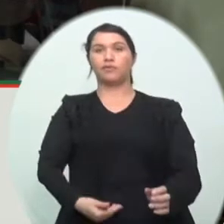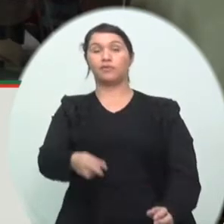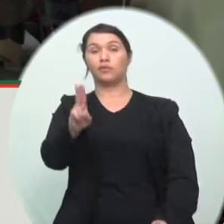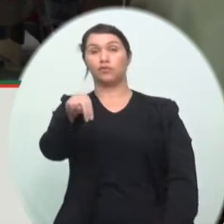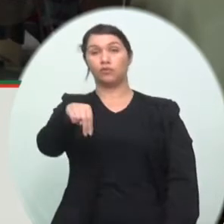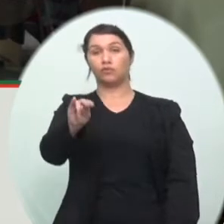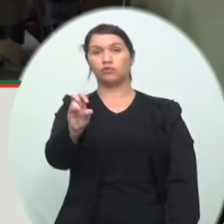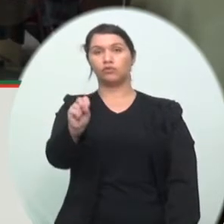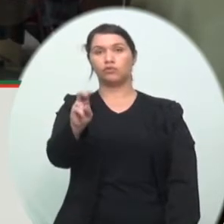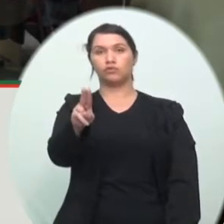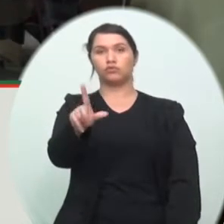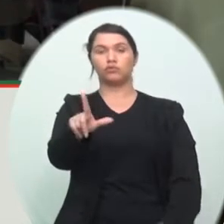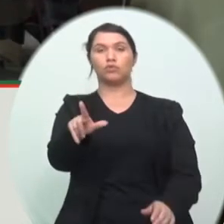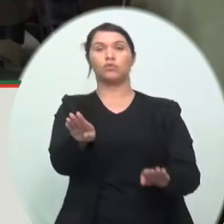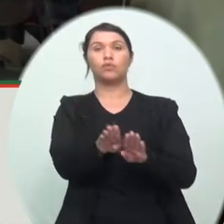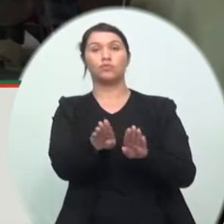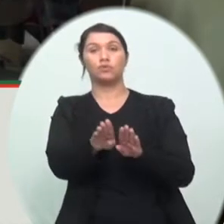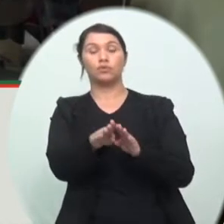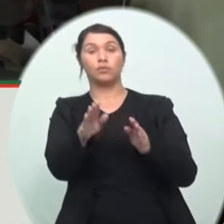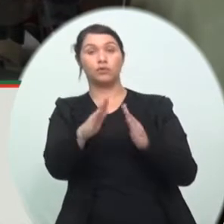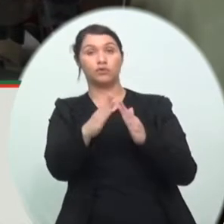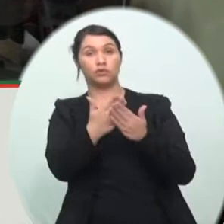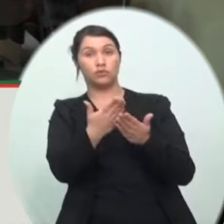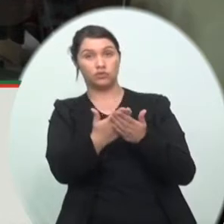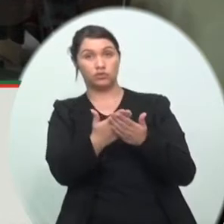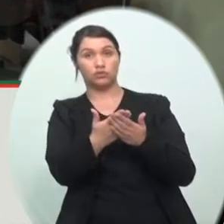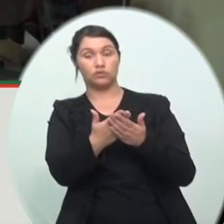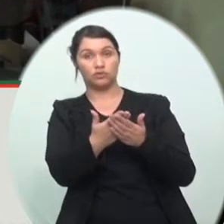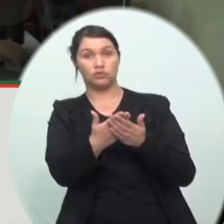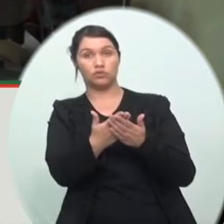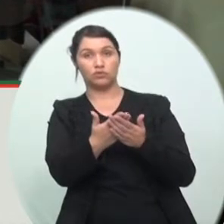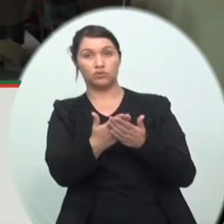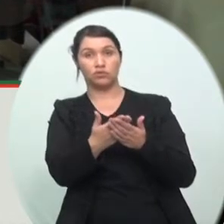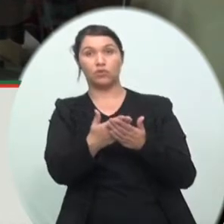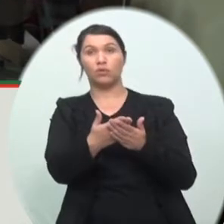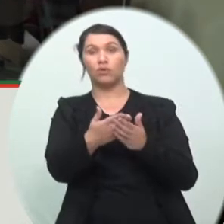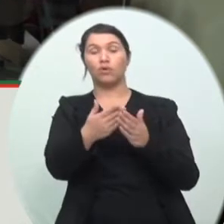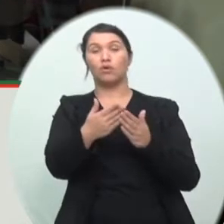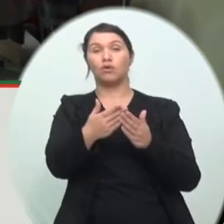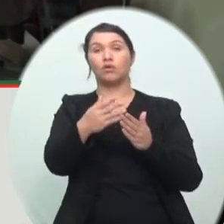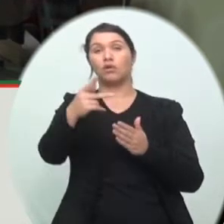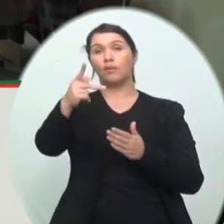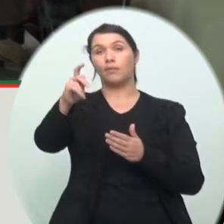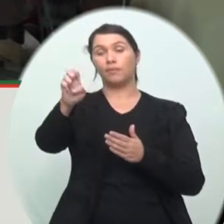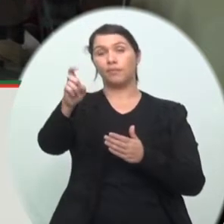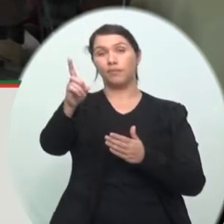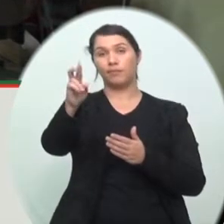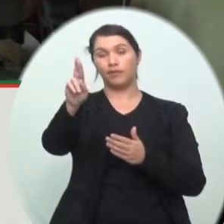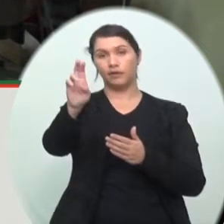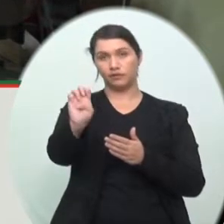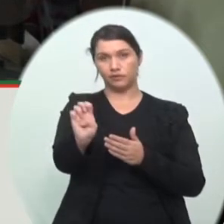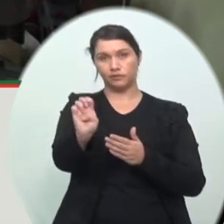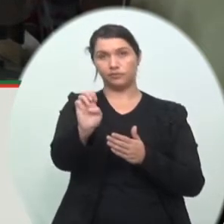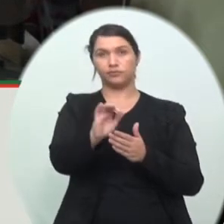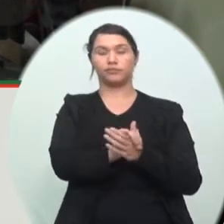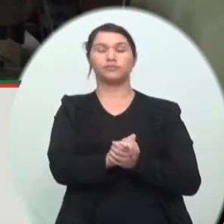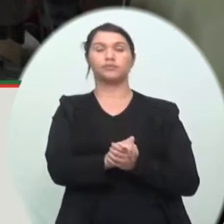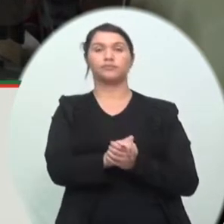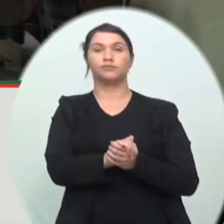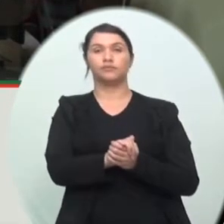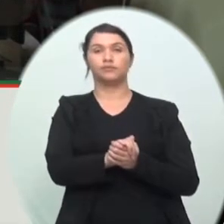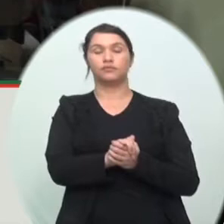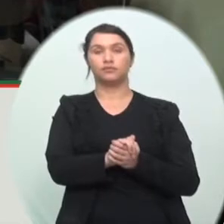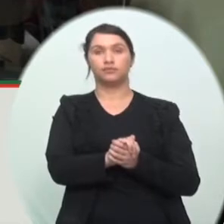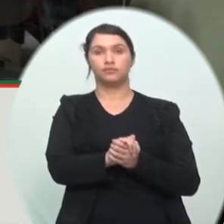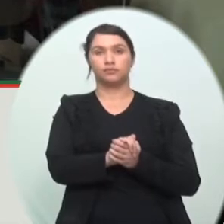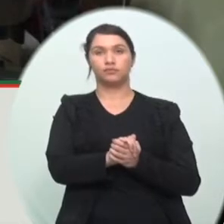estudou no Colégio Estadual Padre Anchieta e na antiga Escola Técnica Federal de Santa Catarina, atual Instituto Federal de Educação,